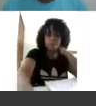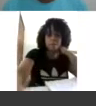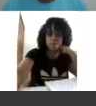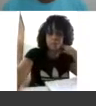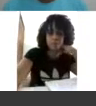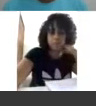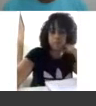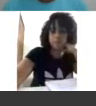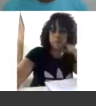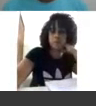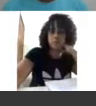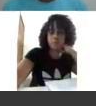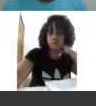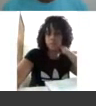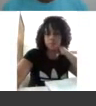nesse processo, né?